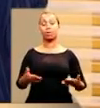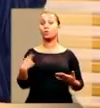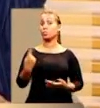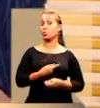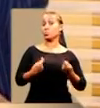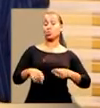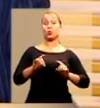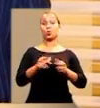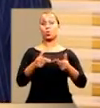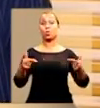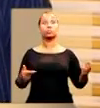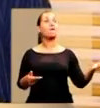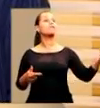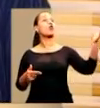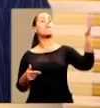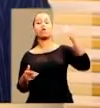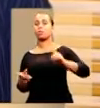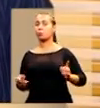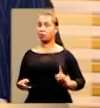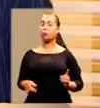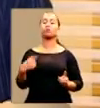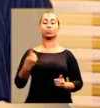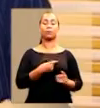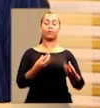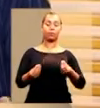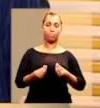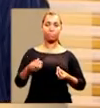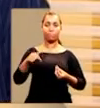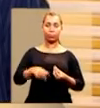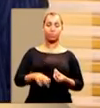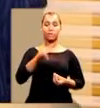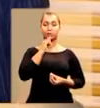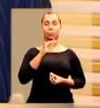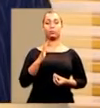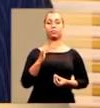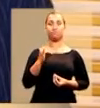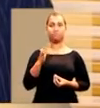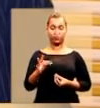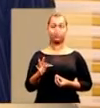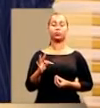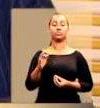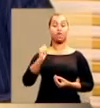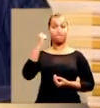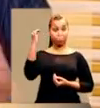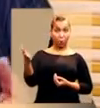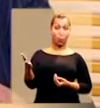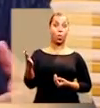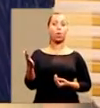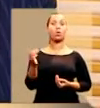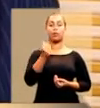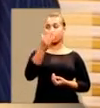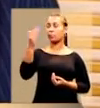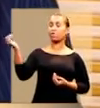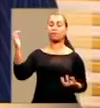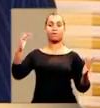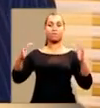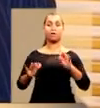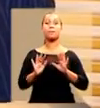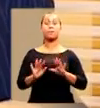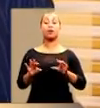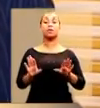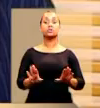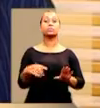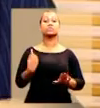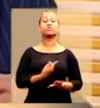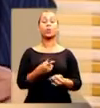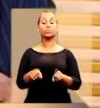sempre assim, nós não precisamos só fazer coisas que vêm de fora. Nós também trazemos coisas que vêm de fora, no caso do FIT, espetáculos de fora do país, de outras regiões do estado.